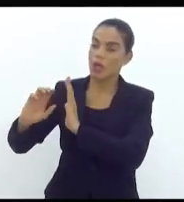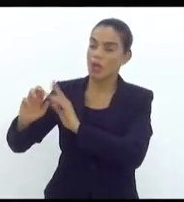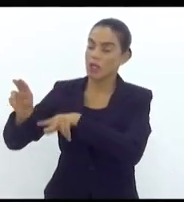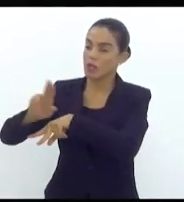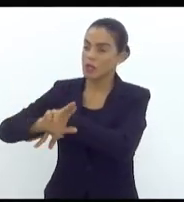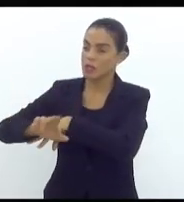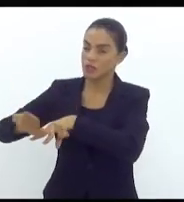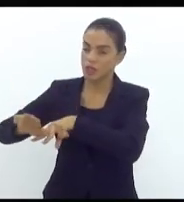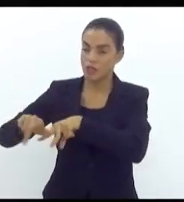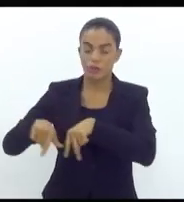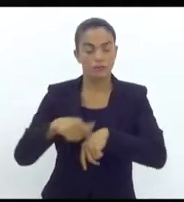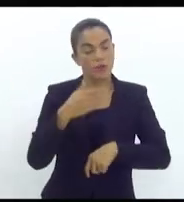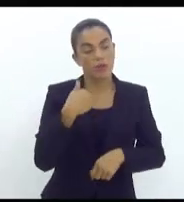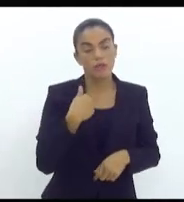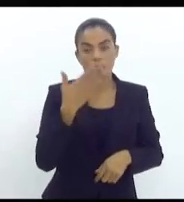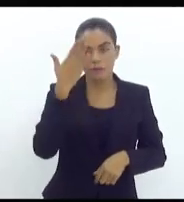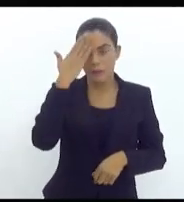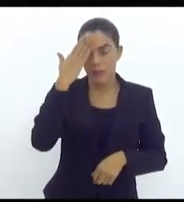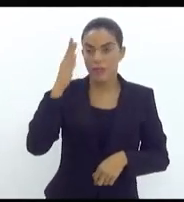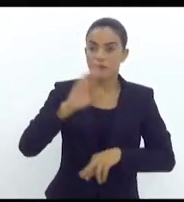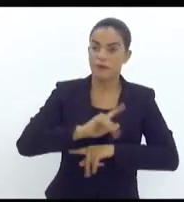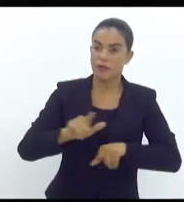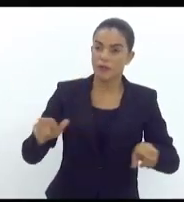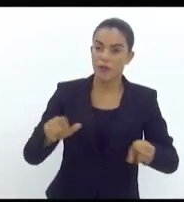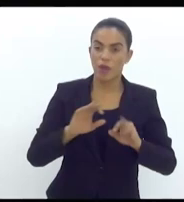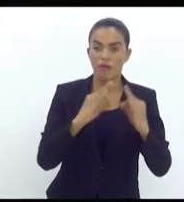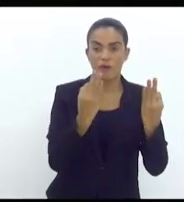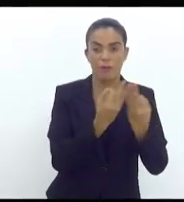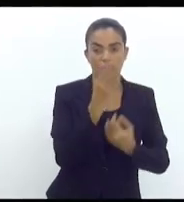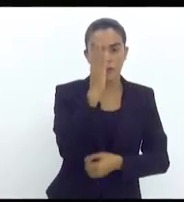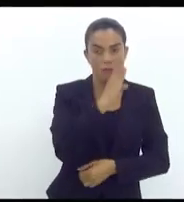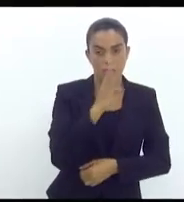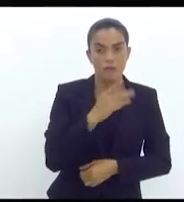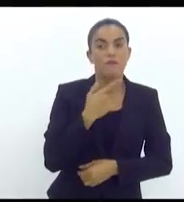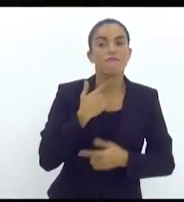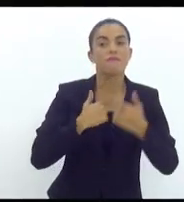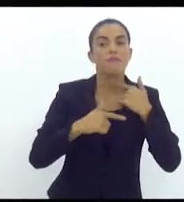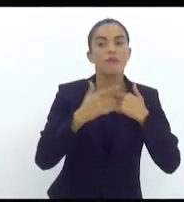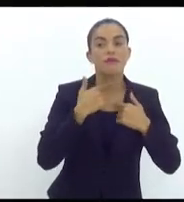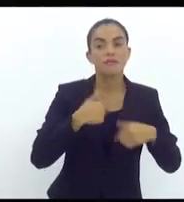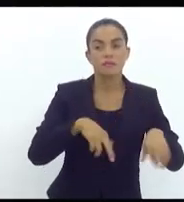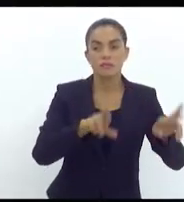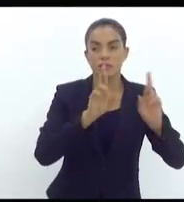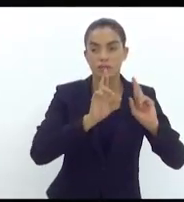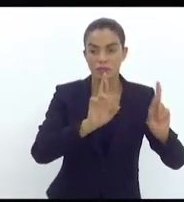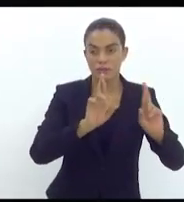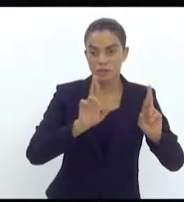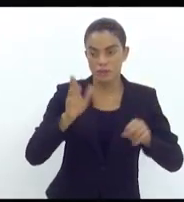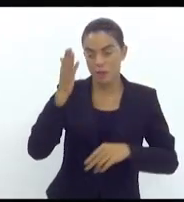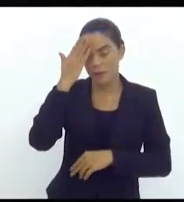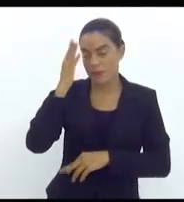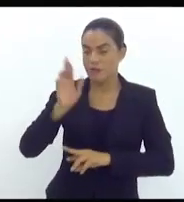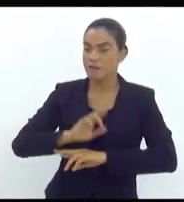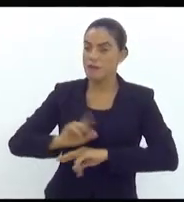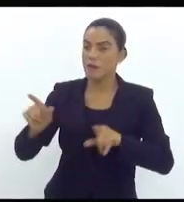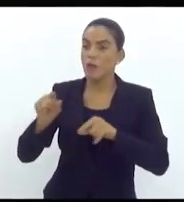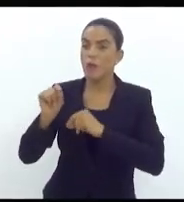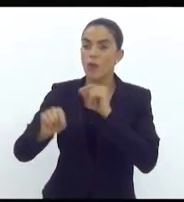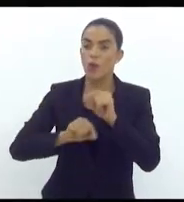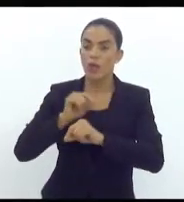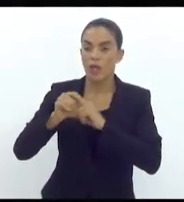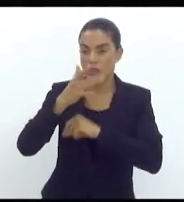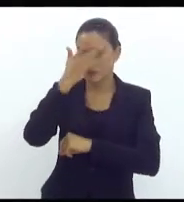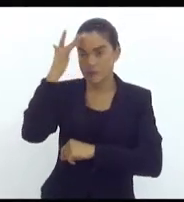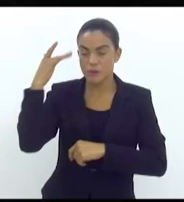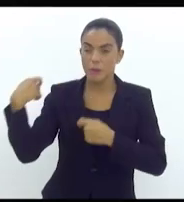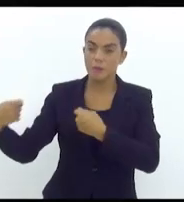gênero o senhor deveria saber diferenciar o que a família brasileira deseja o senhor só devia saber diferenciar o que as